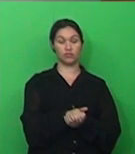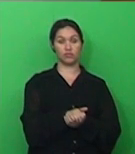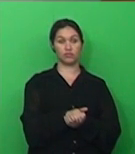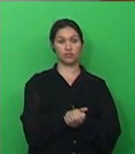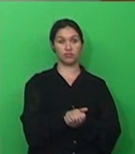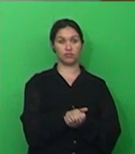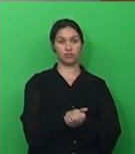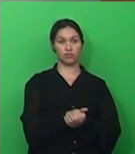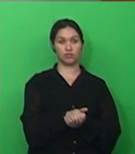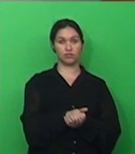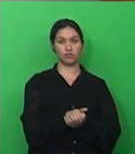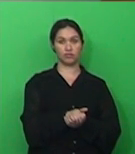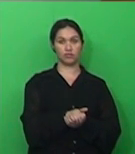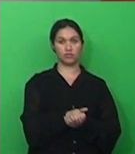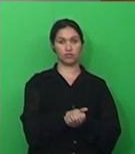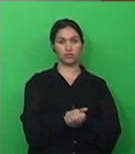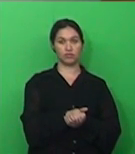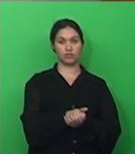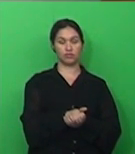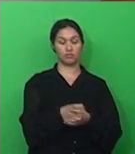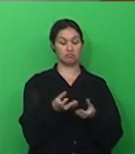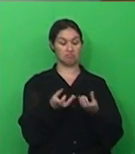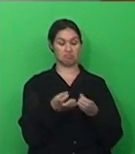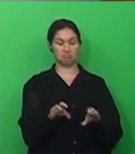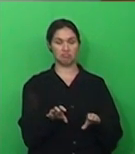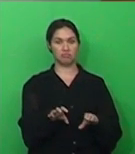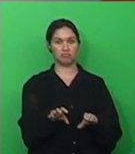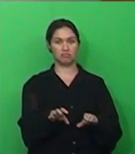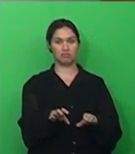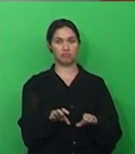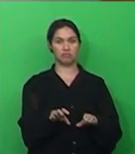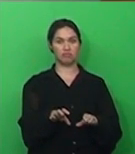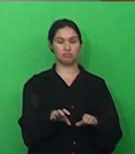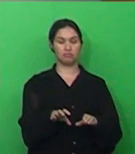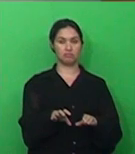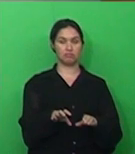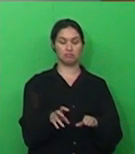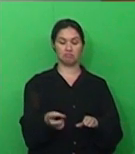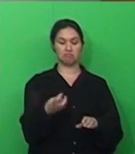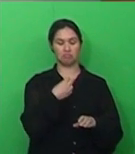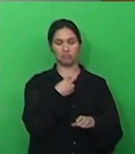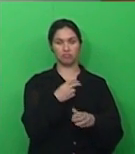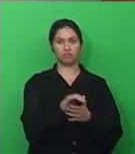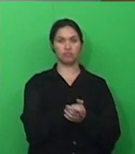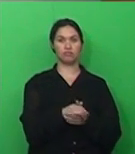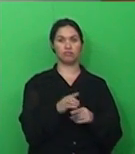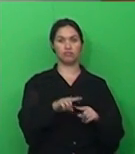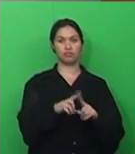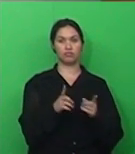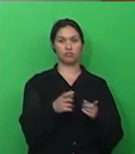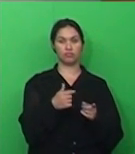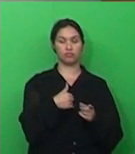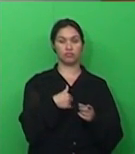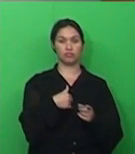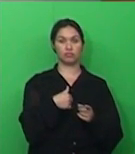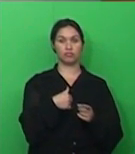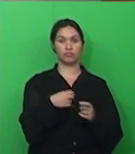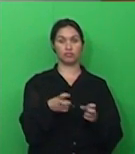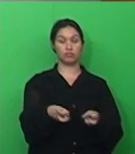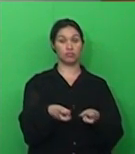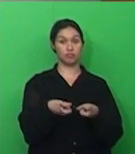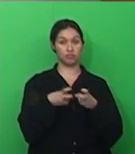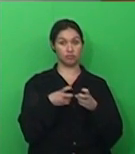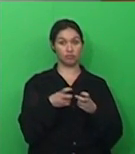que me parece é que esse veto é um contrassenso. A partir do momento que nós tivemos aquela experiência de 2009, e eu